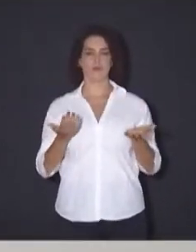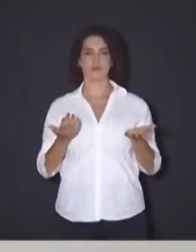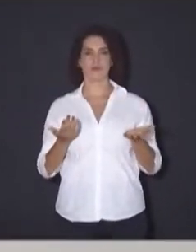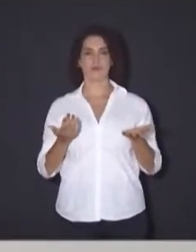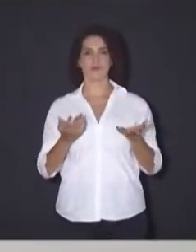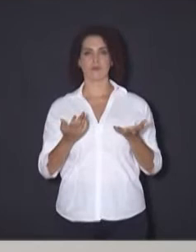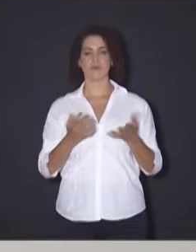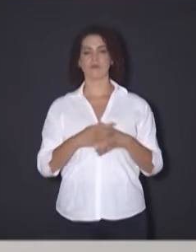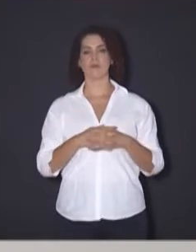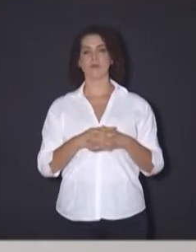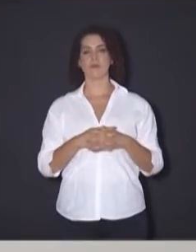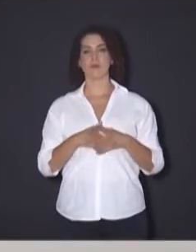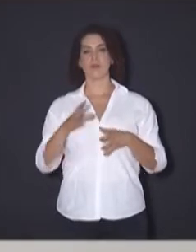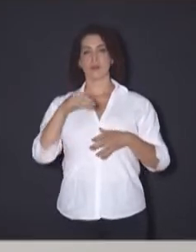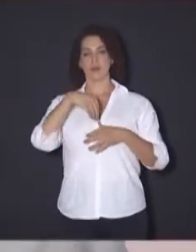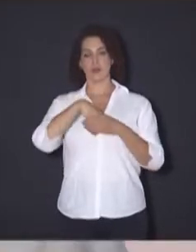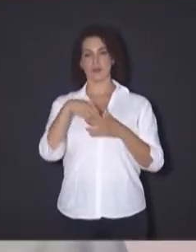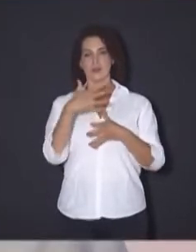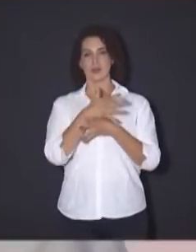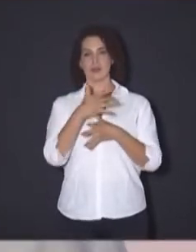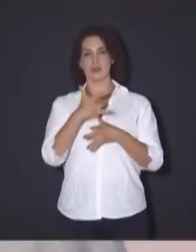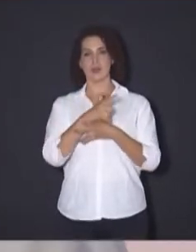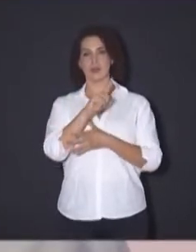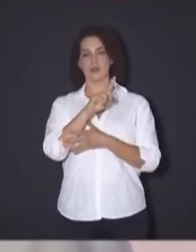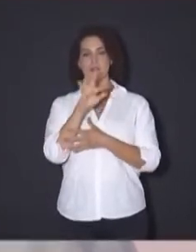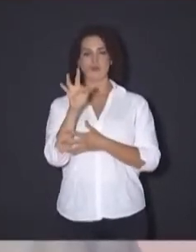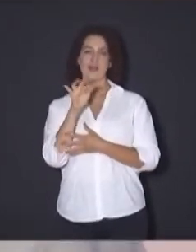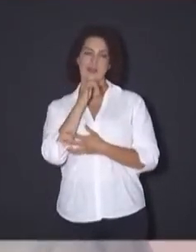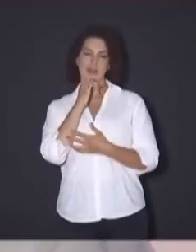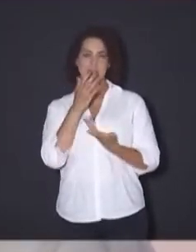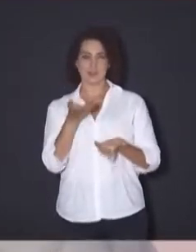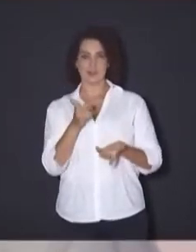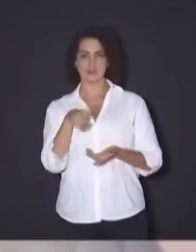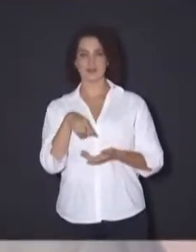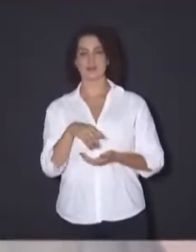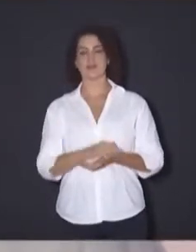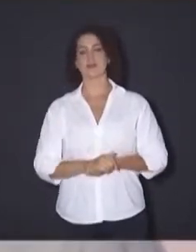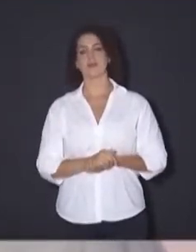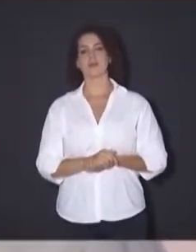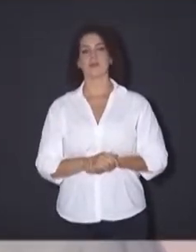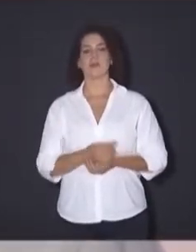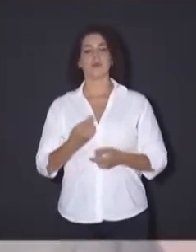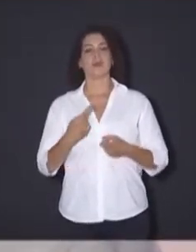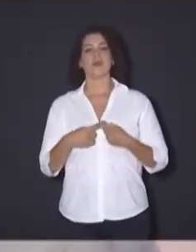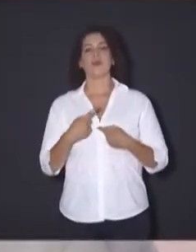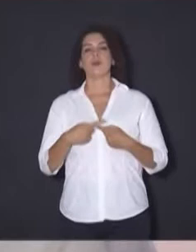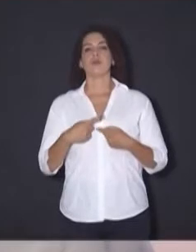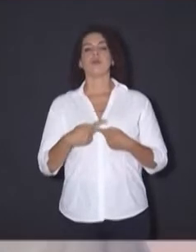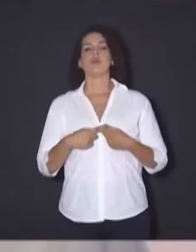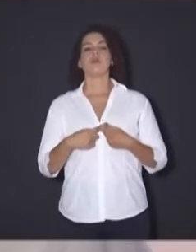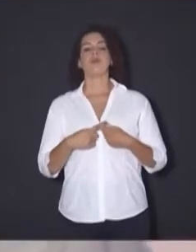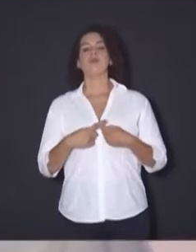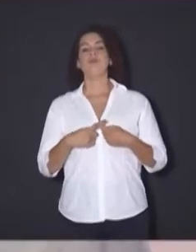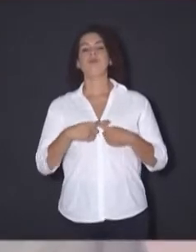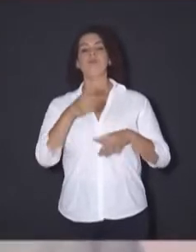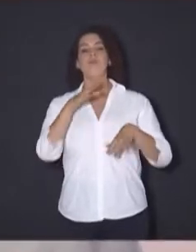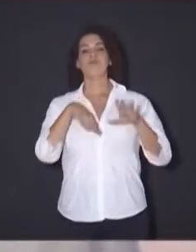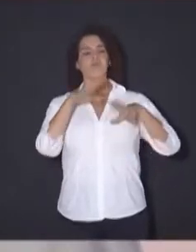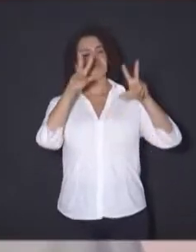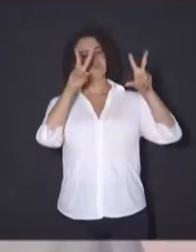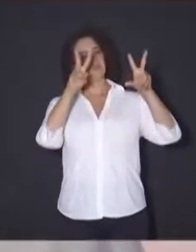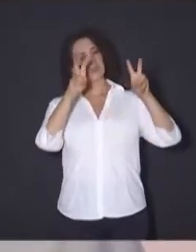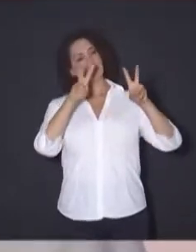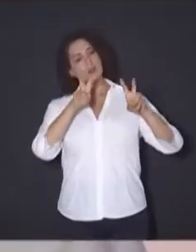falando aqui na cidade de lauro de freitas porque hoje as pautas muitas vezes que estão aqui são as